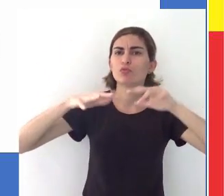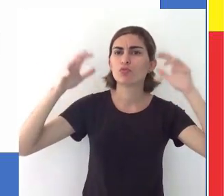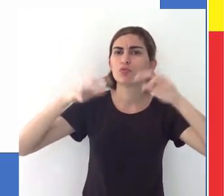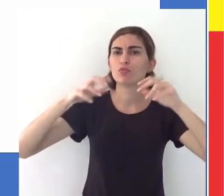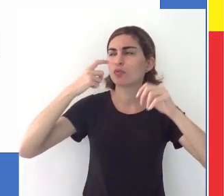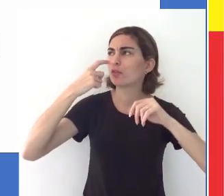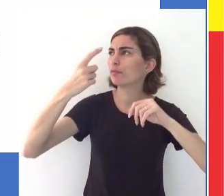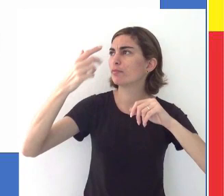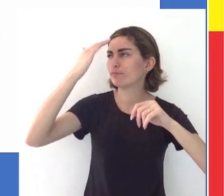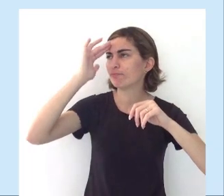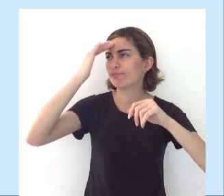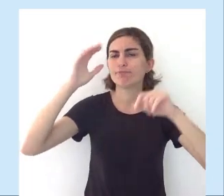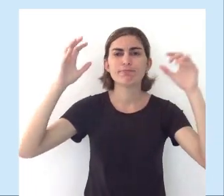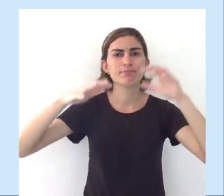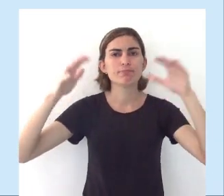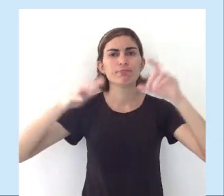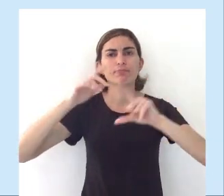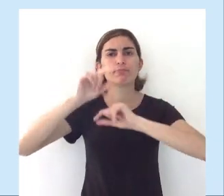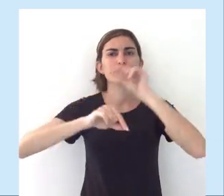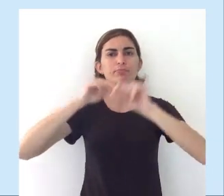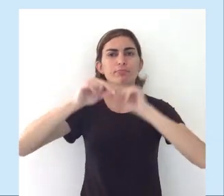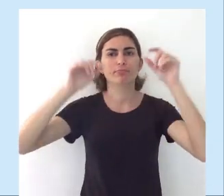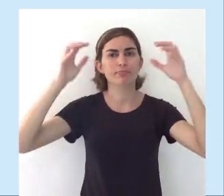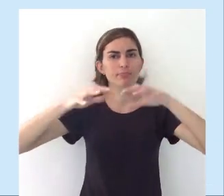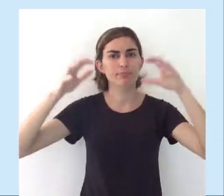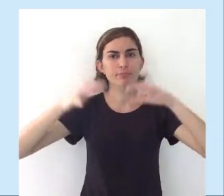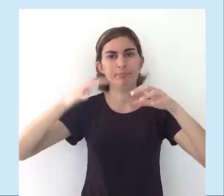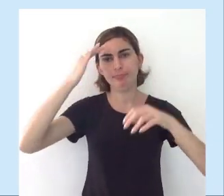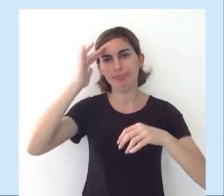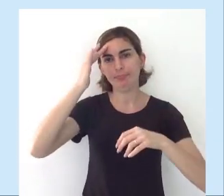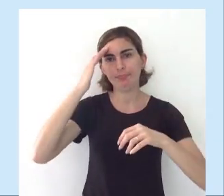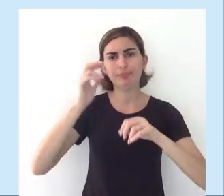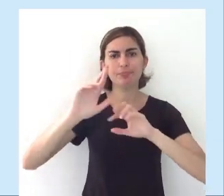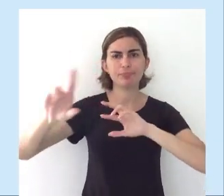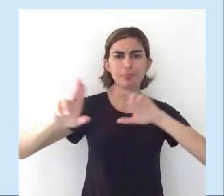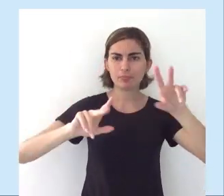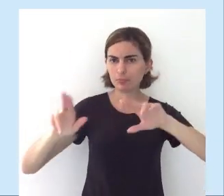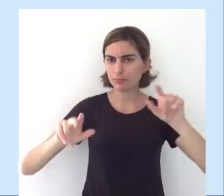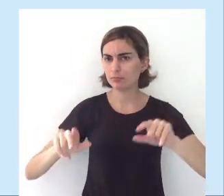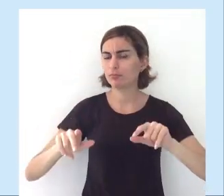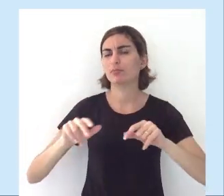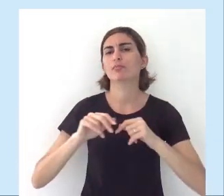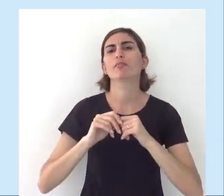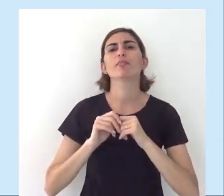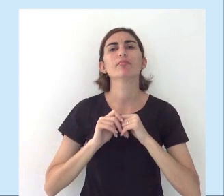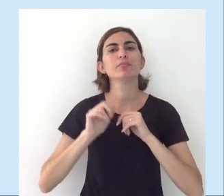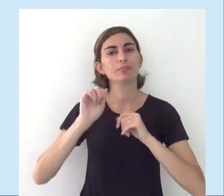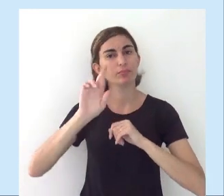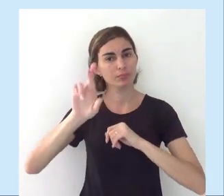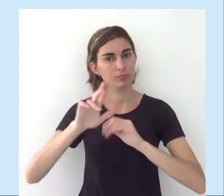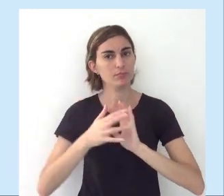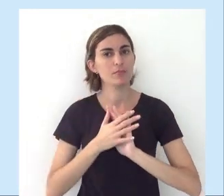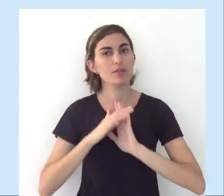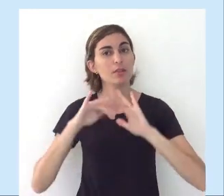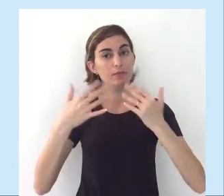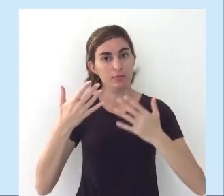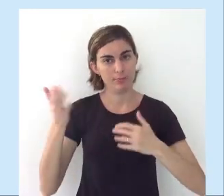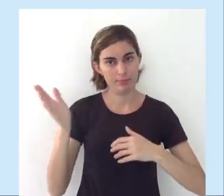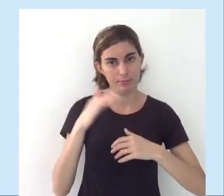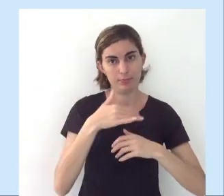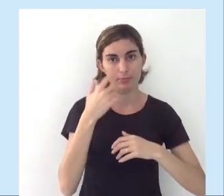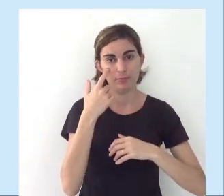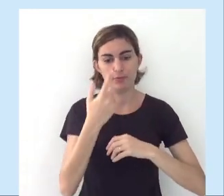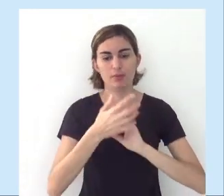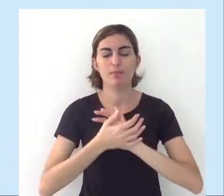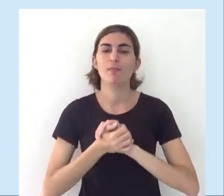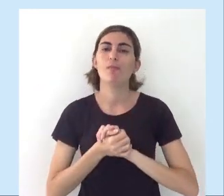chover. Tá? Então a gente vai entender um pouquinho sobre o que é chuva, tá? E entender sobre essa dinâmica da umidade relativa do ar. Vamos